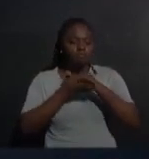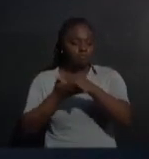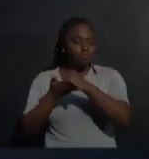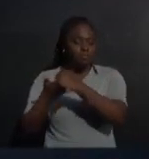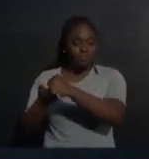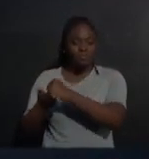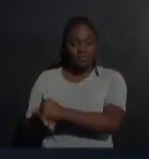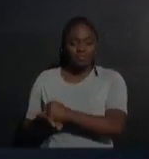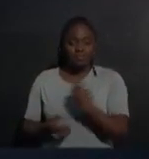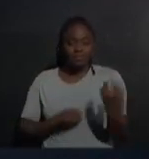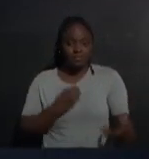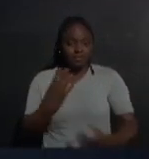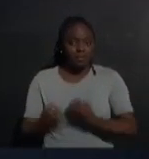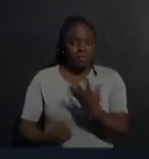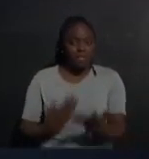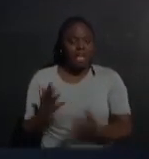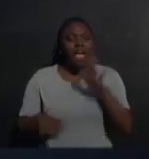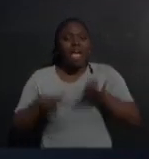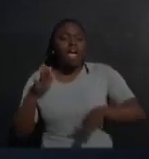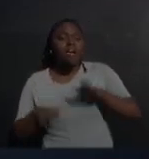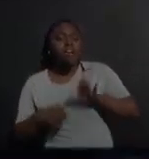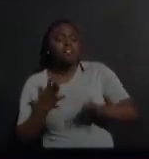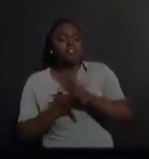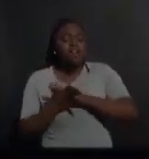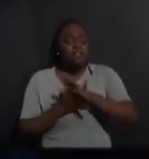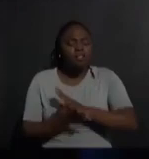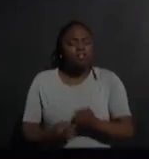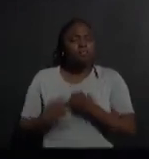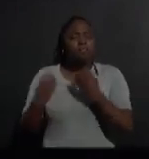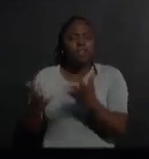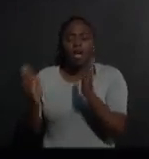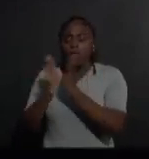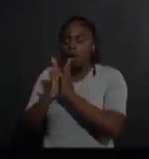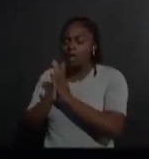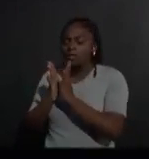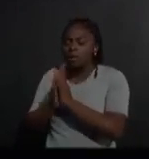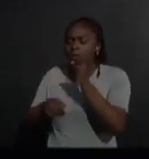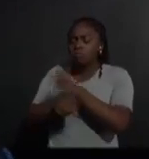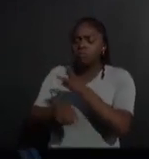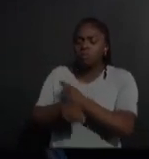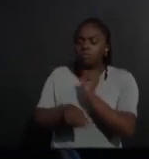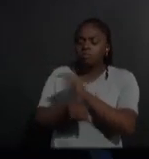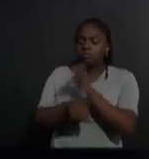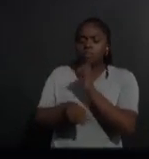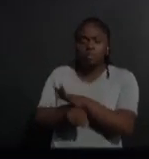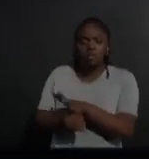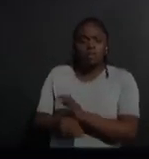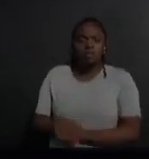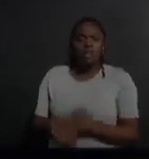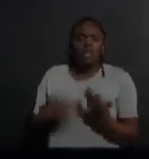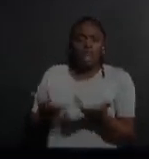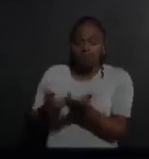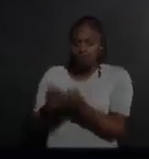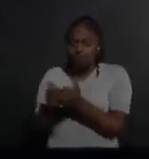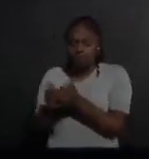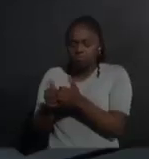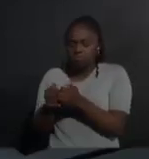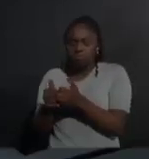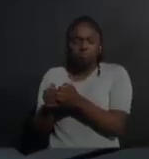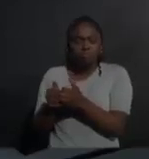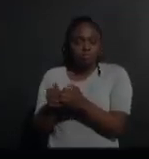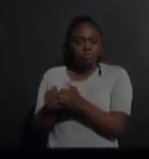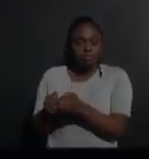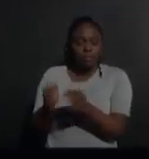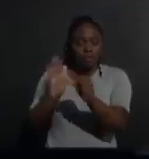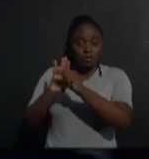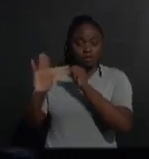Para a gente, sei lá, você não tem nada para dar, dá um abraço, dá uma oração, manda uma mensagem. Será que vai gastar as letrinhas na tela?